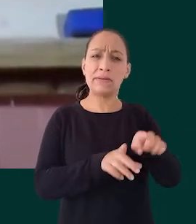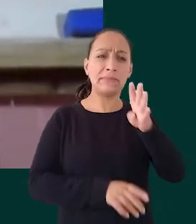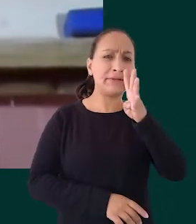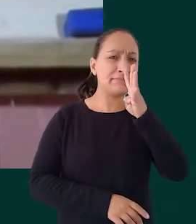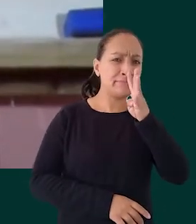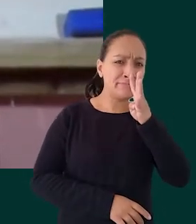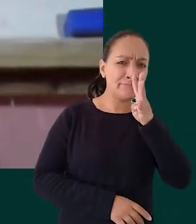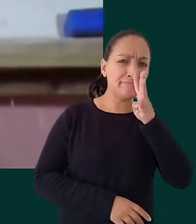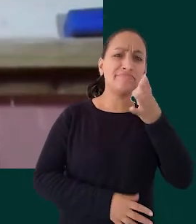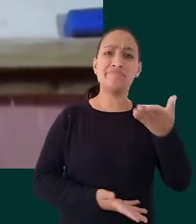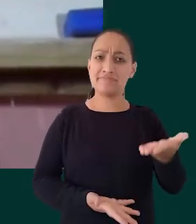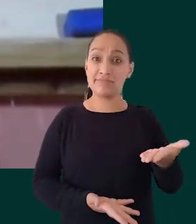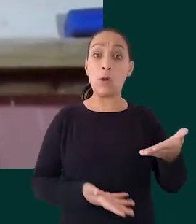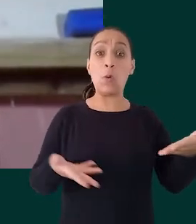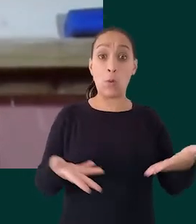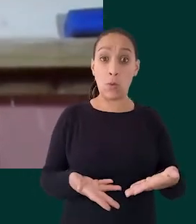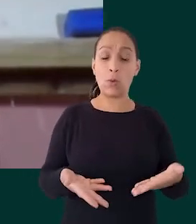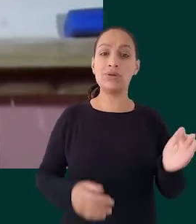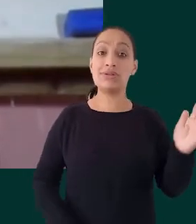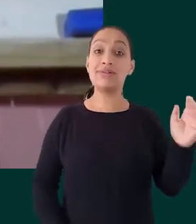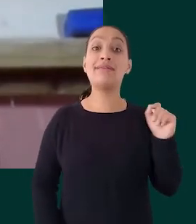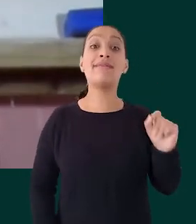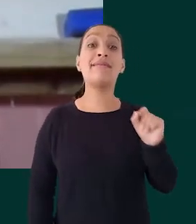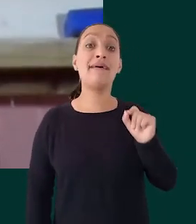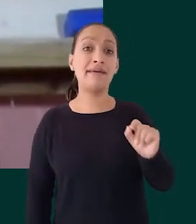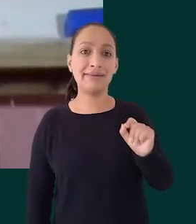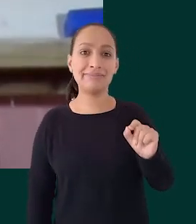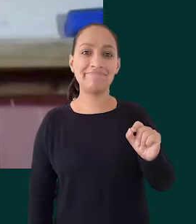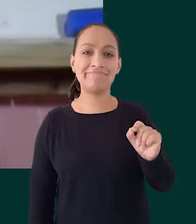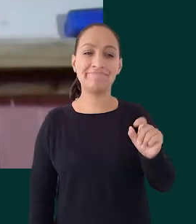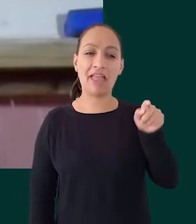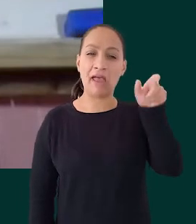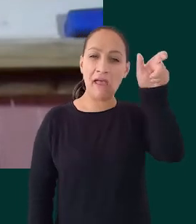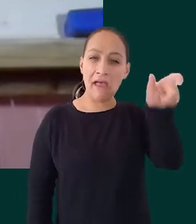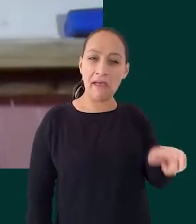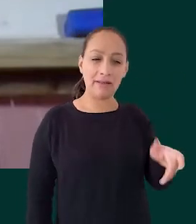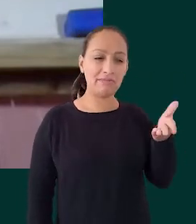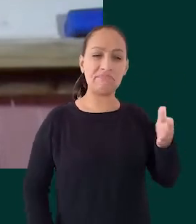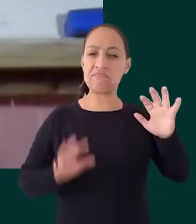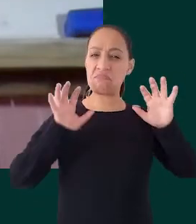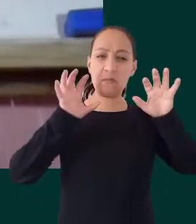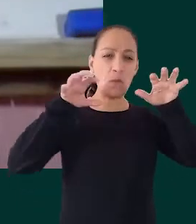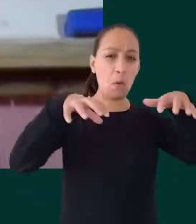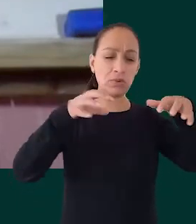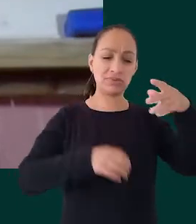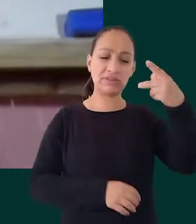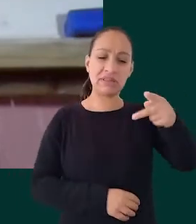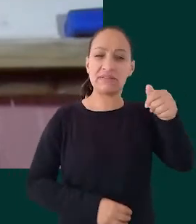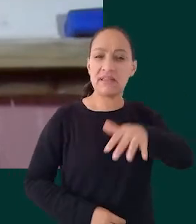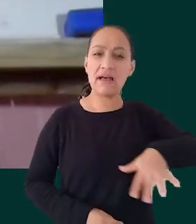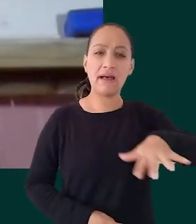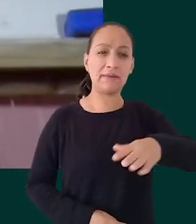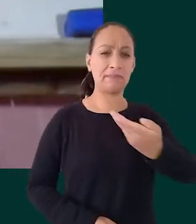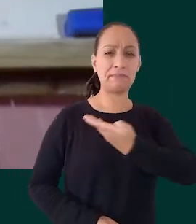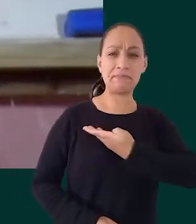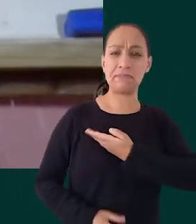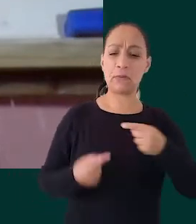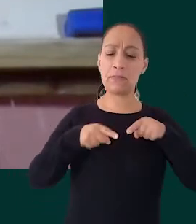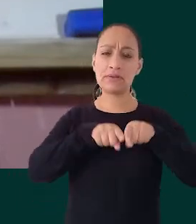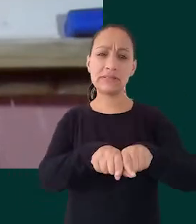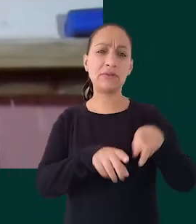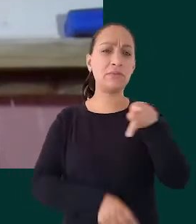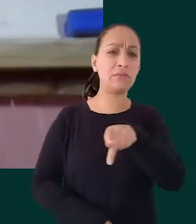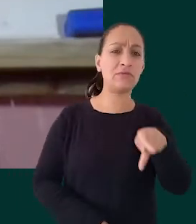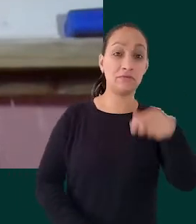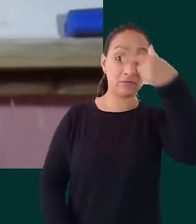hoje estamos trazendo aqui um monstro da área, amigo, parceiro, professor da